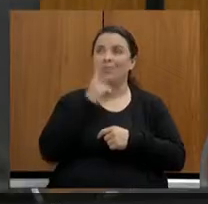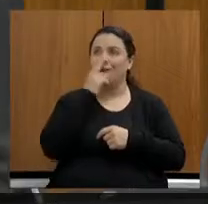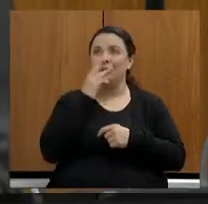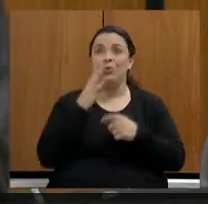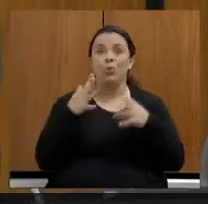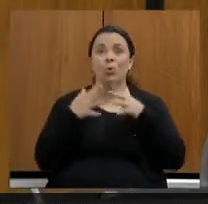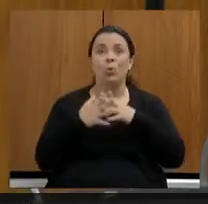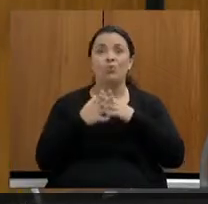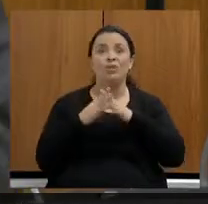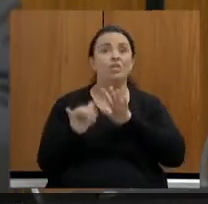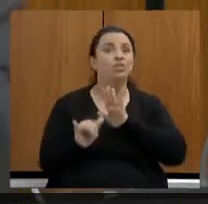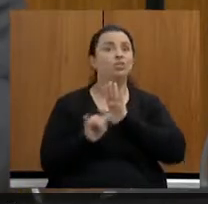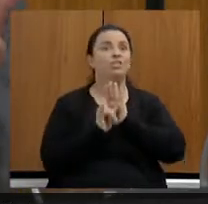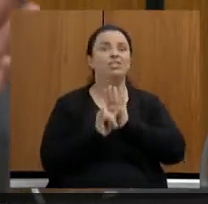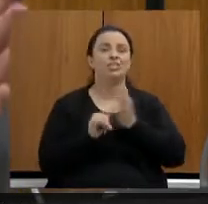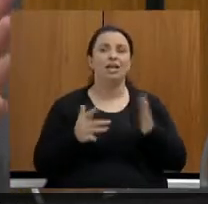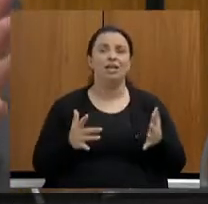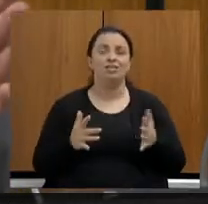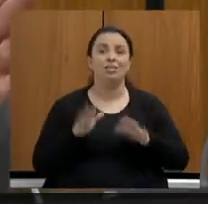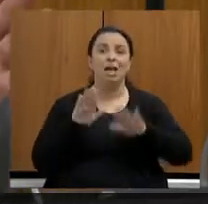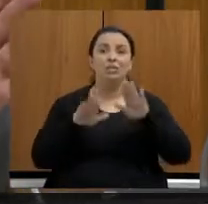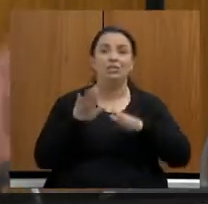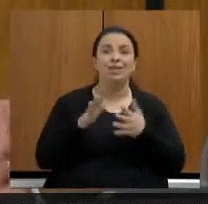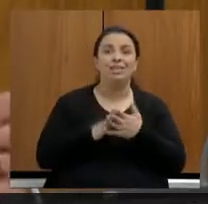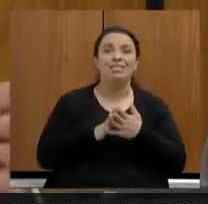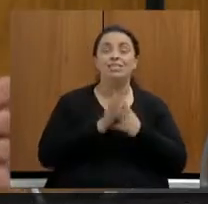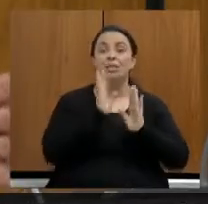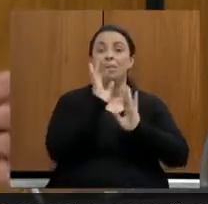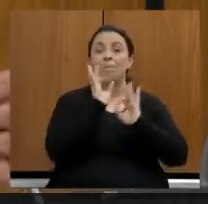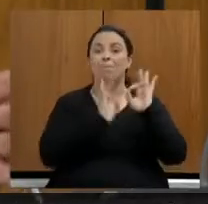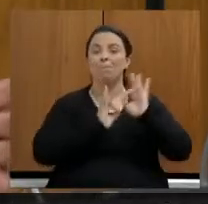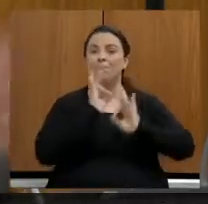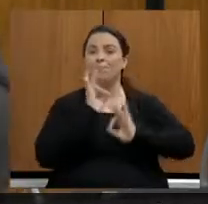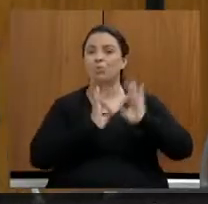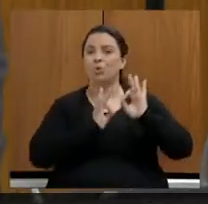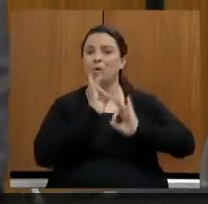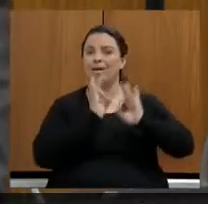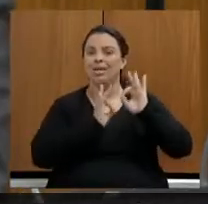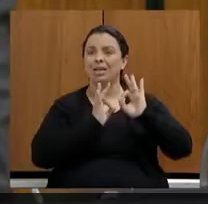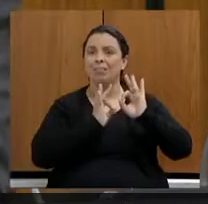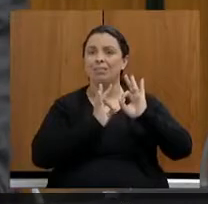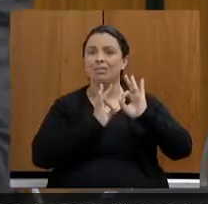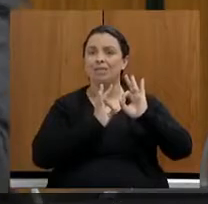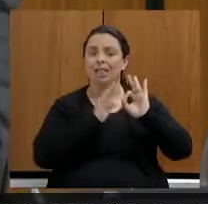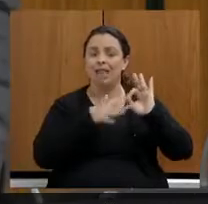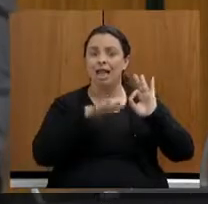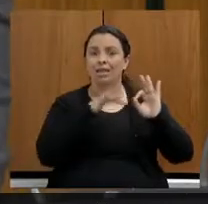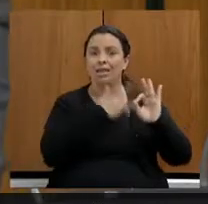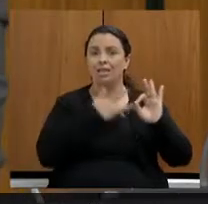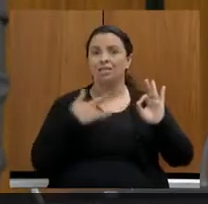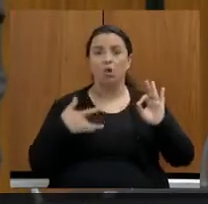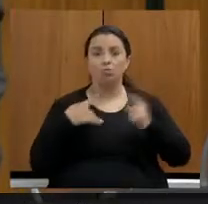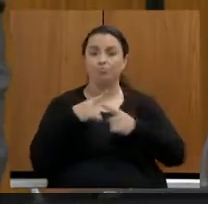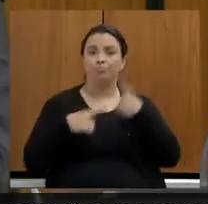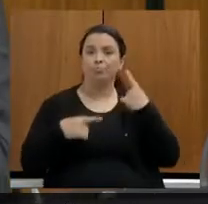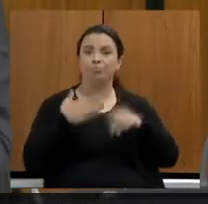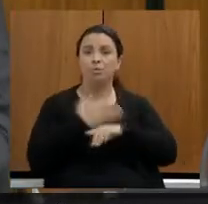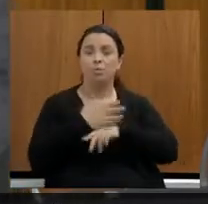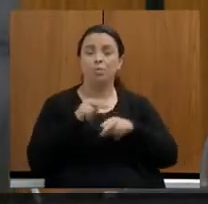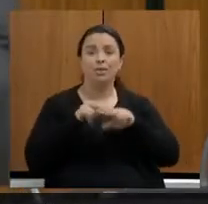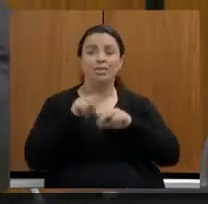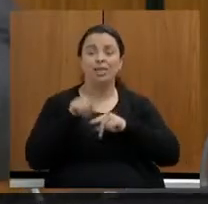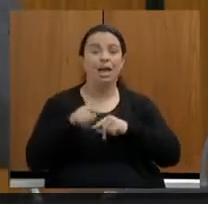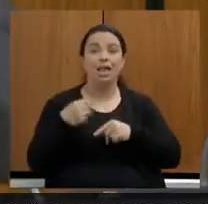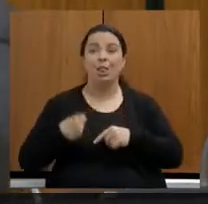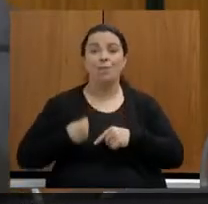porque muitas vezes ele não pode participar de programas da área da saúde por não pertencer a área da